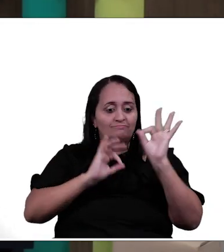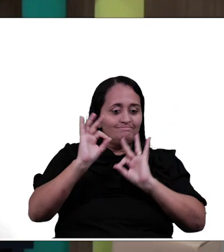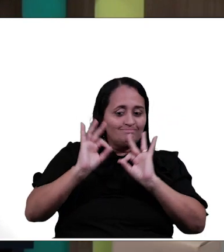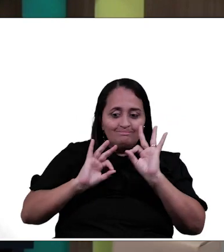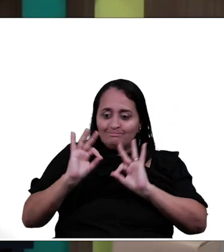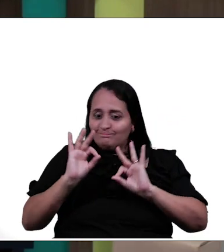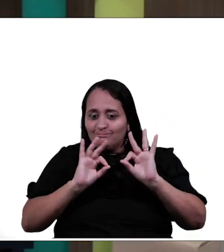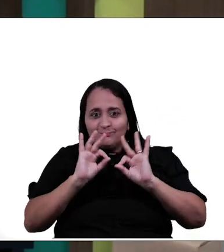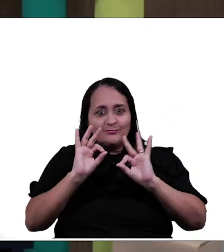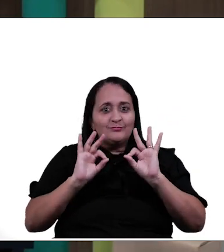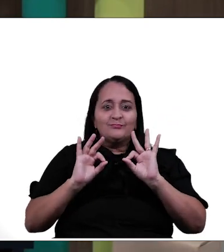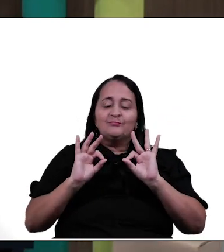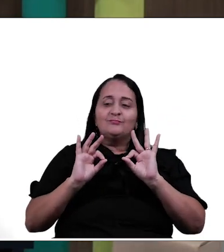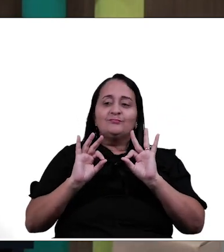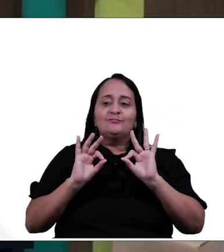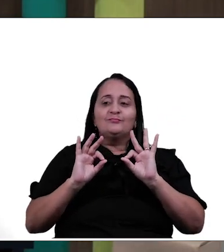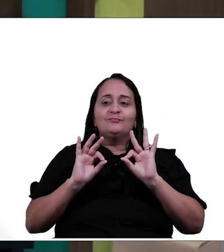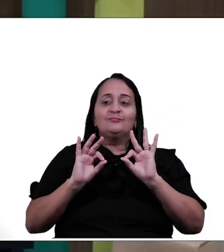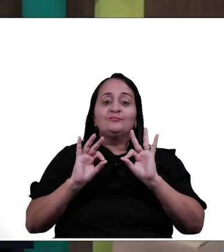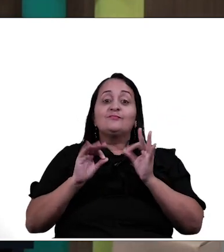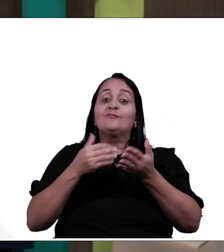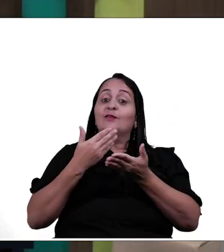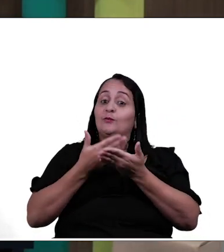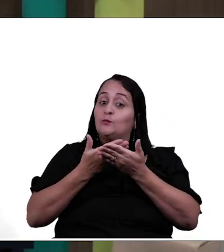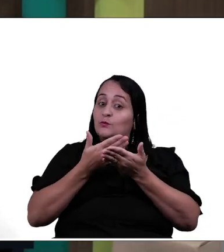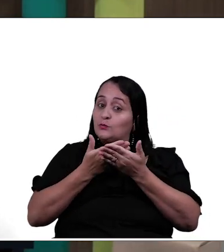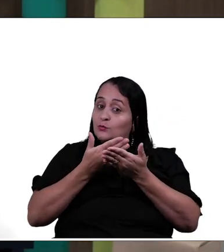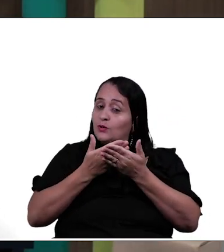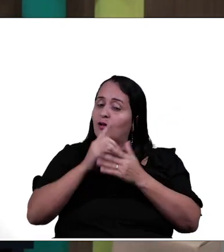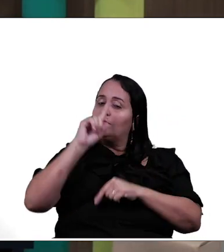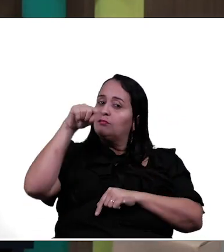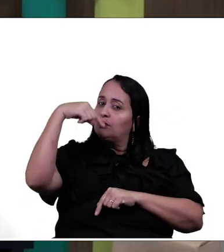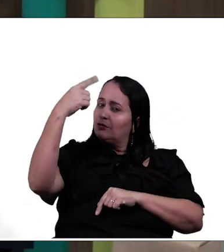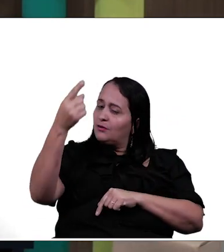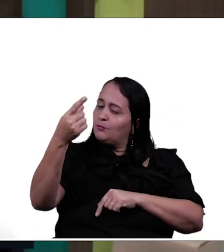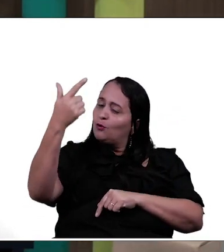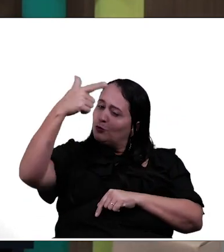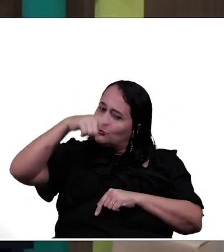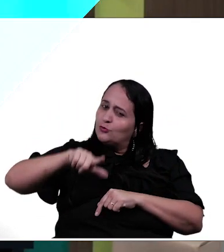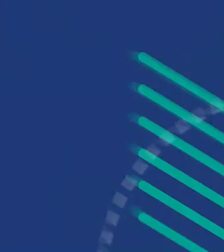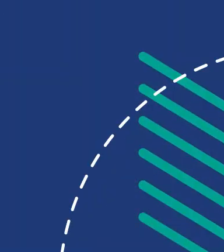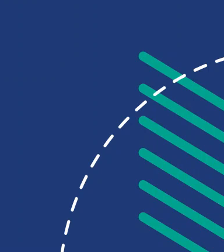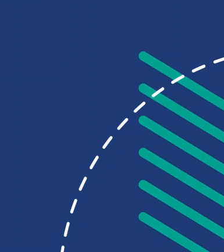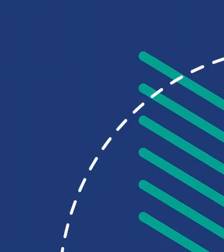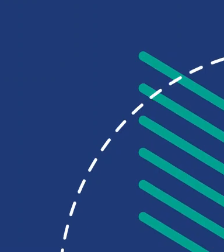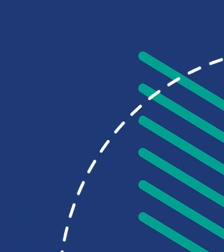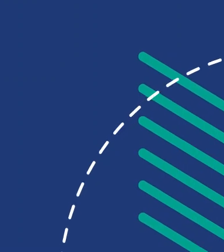Espero que você tenha entendido e aproveite bastante o conteúdo. Até a próxima.